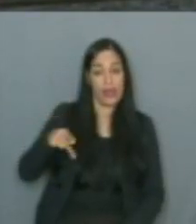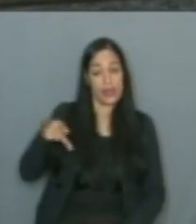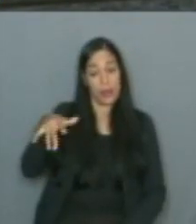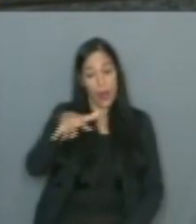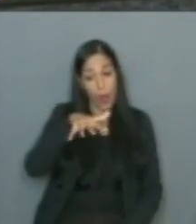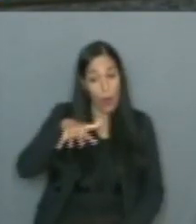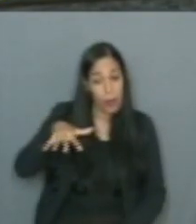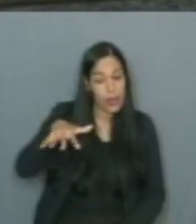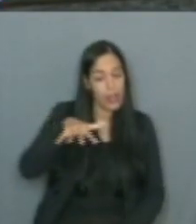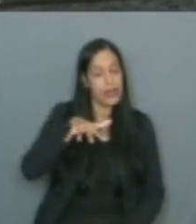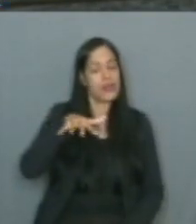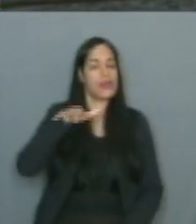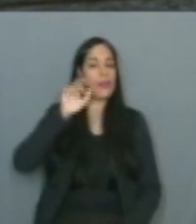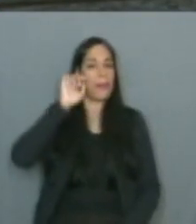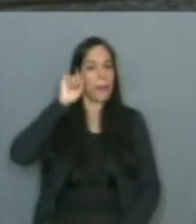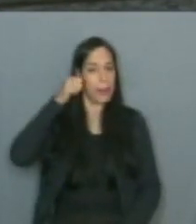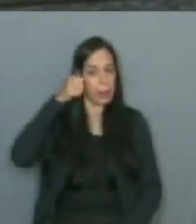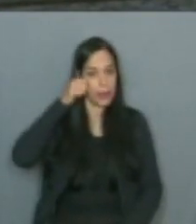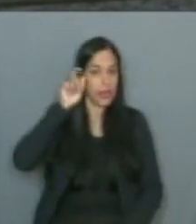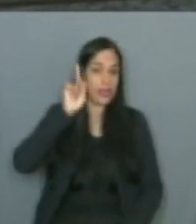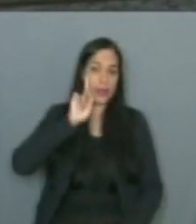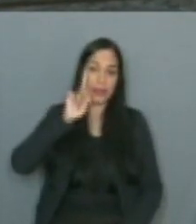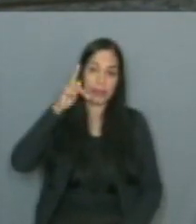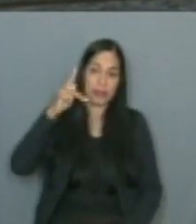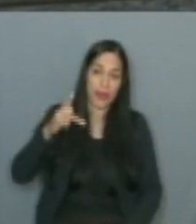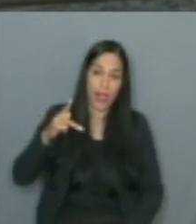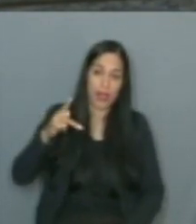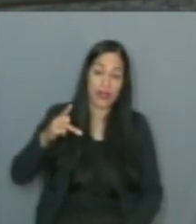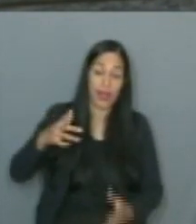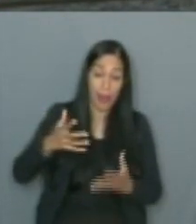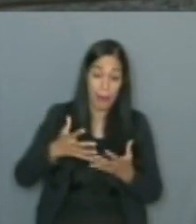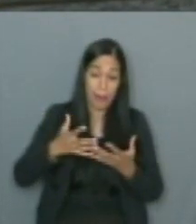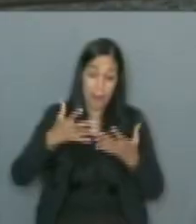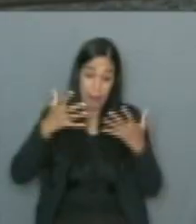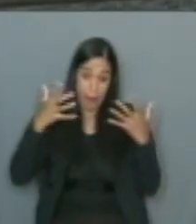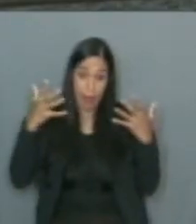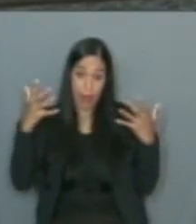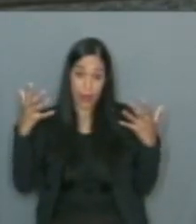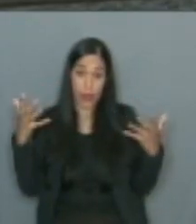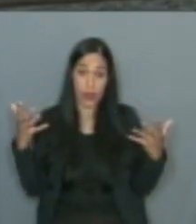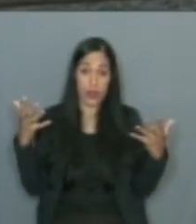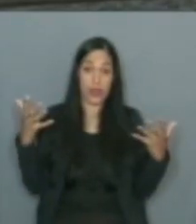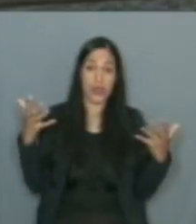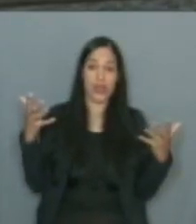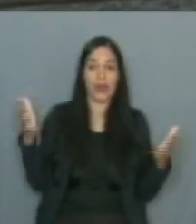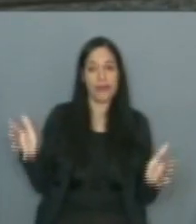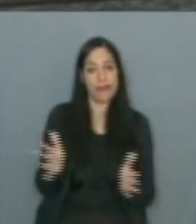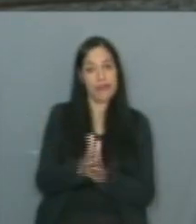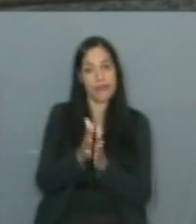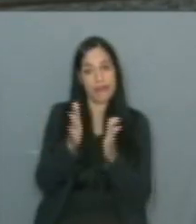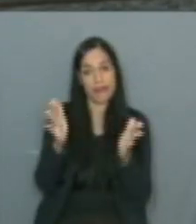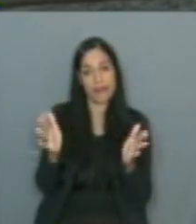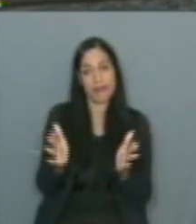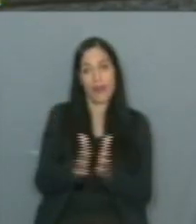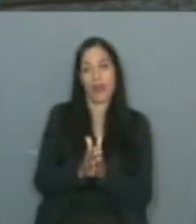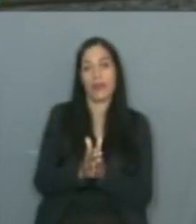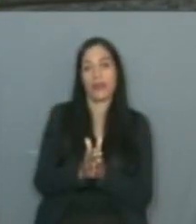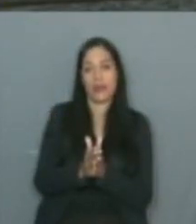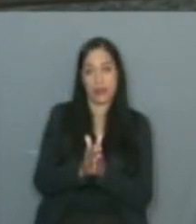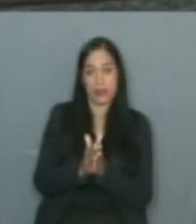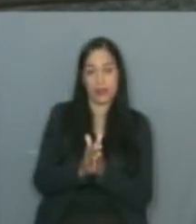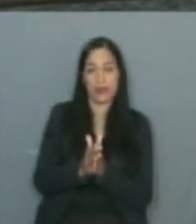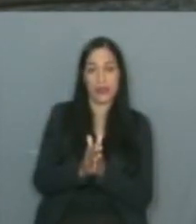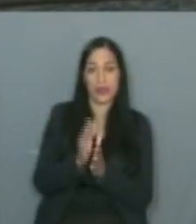e parda, a sua quase maioria absoluta é pobre. E aí